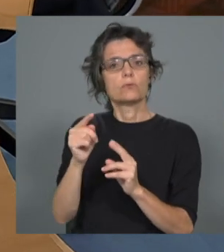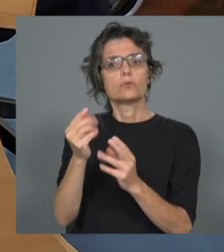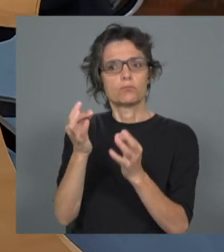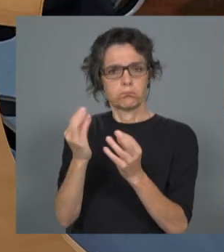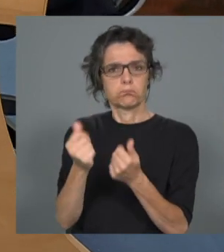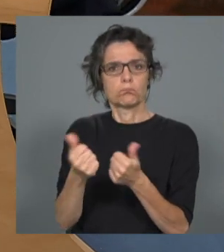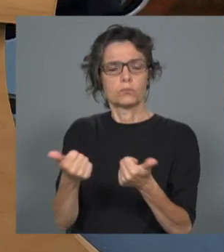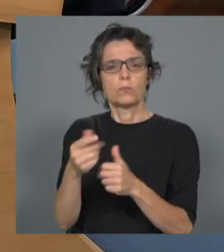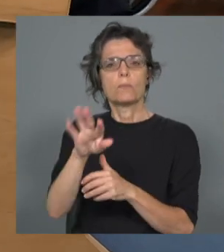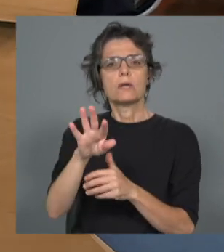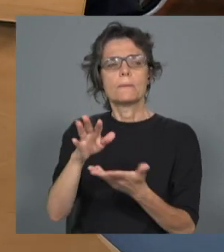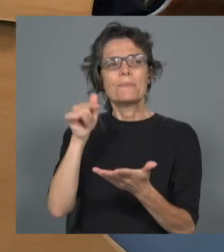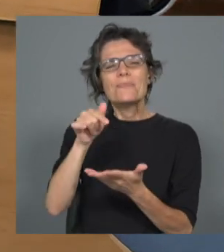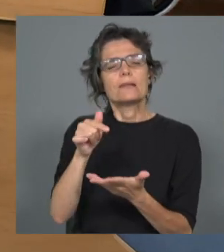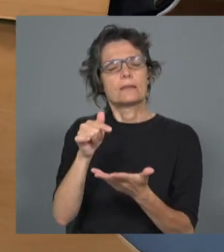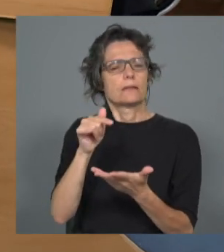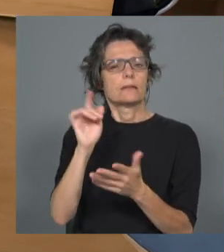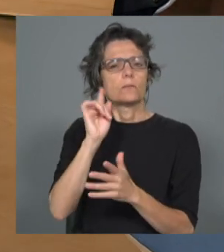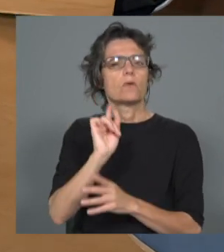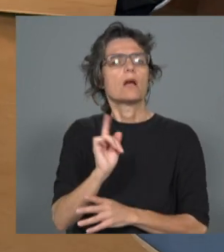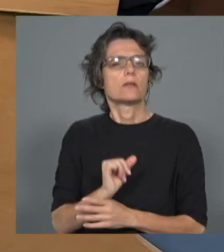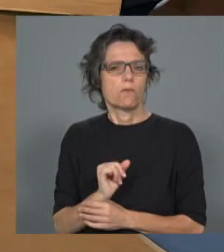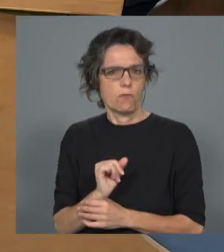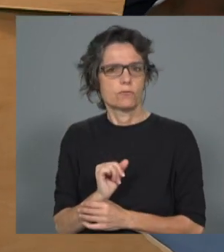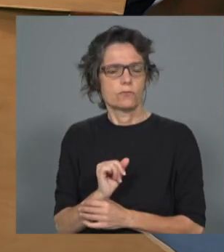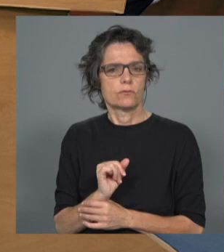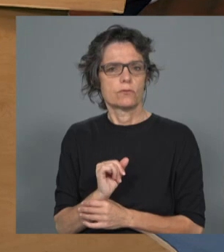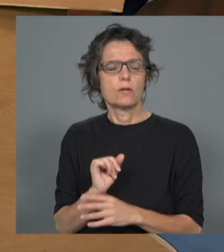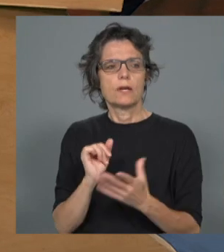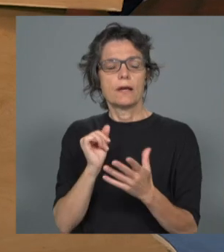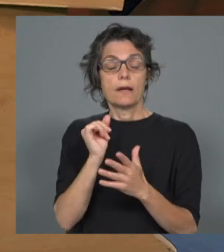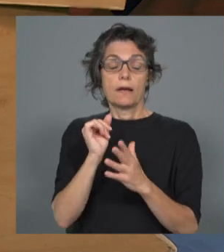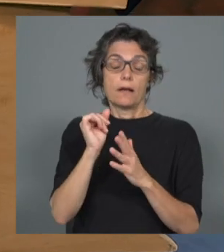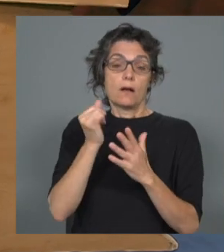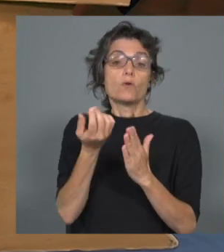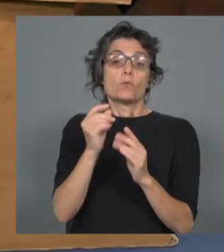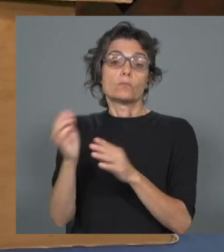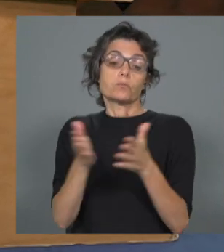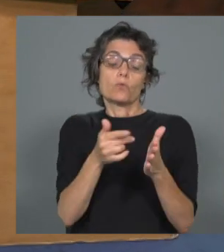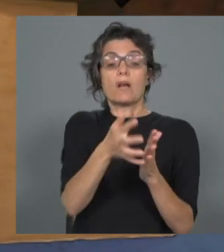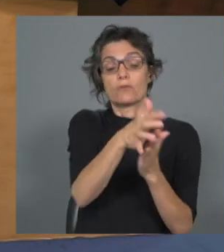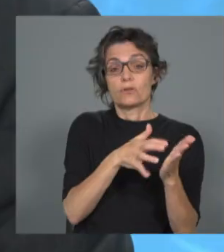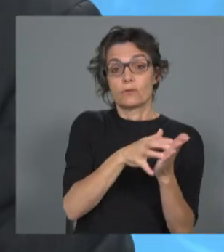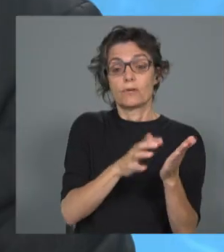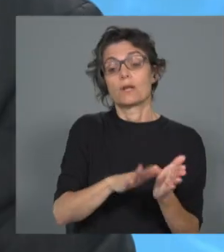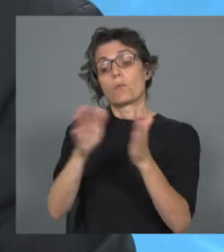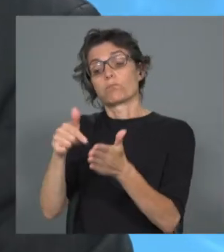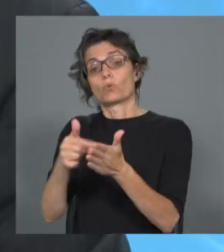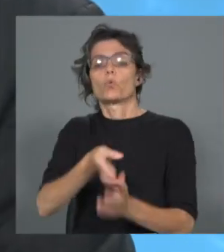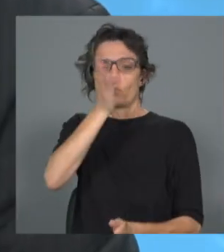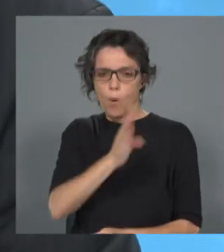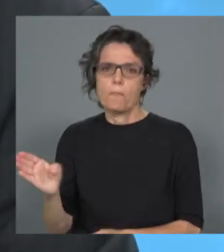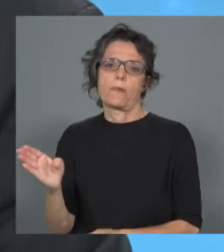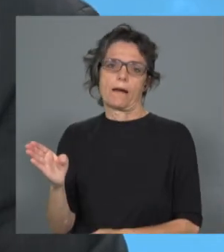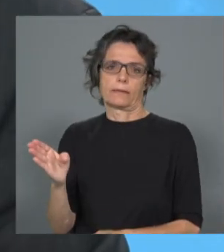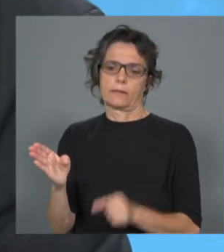eu, passar a pouco e pouco, mas das palavras aos atos. É uma questão operativa,